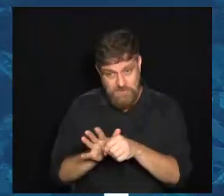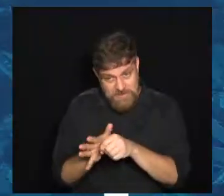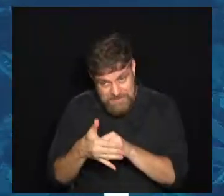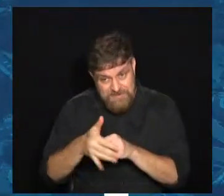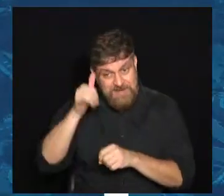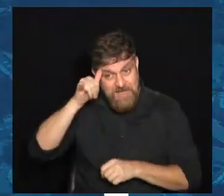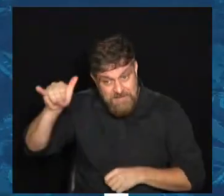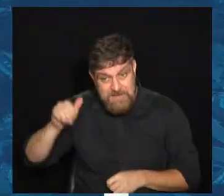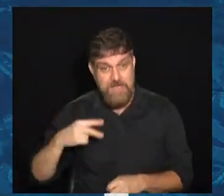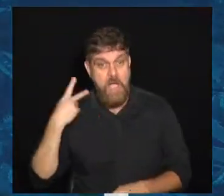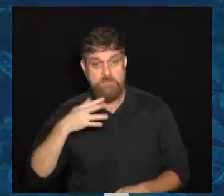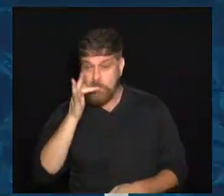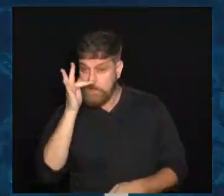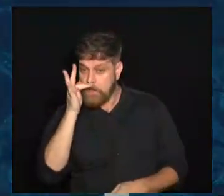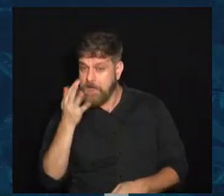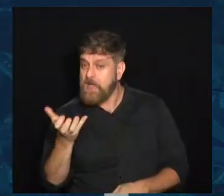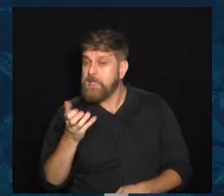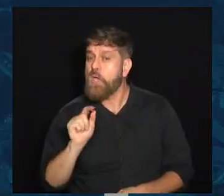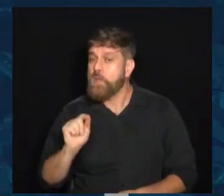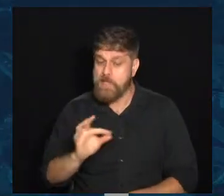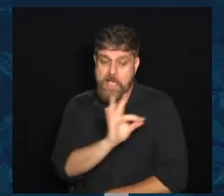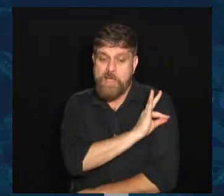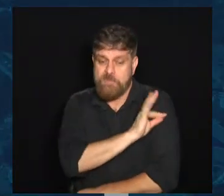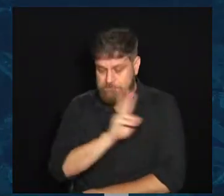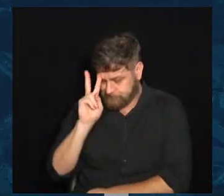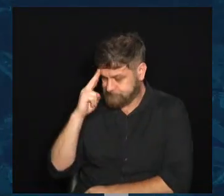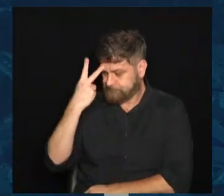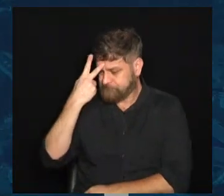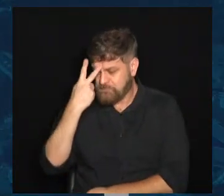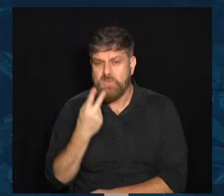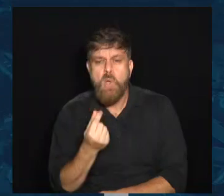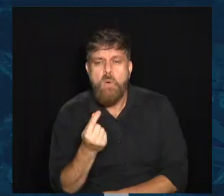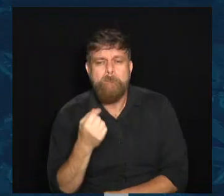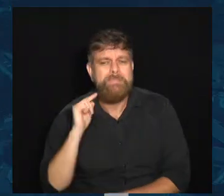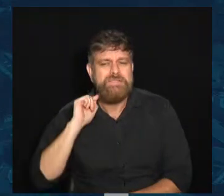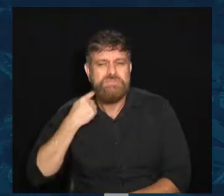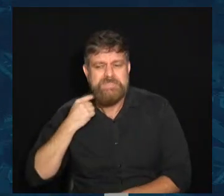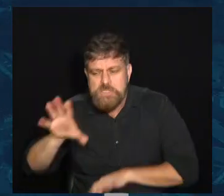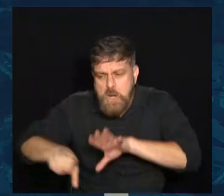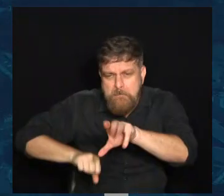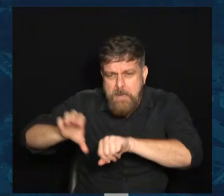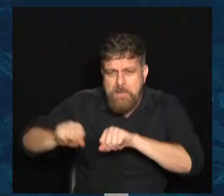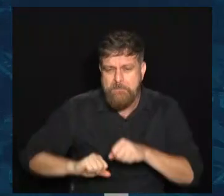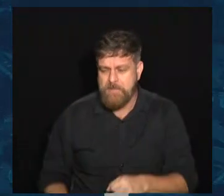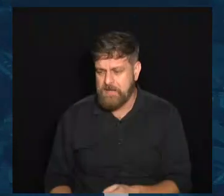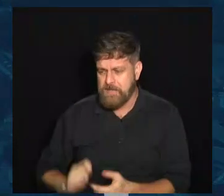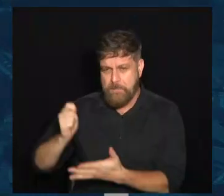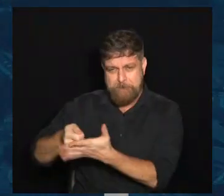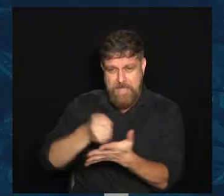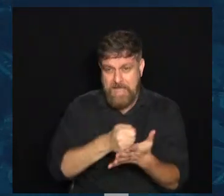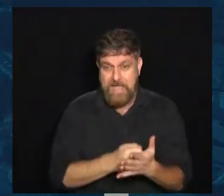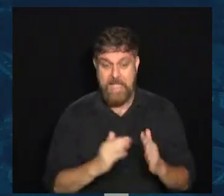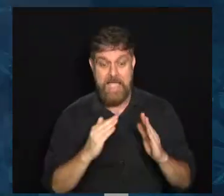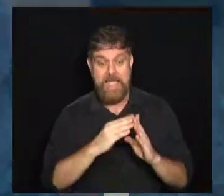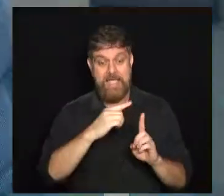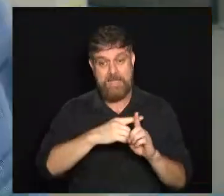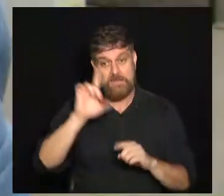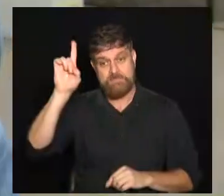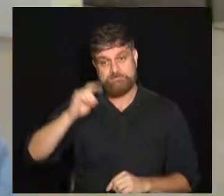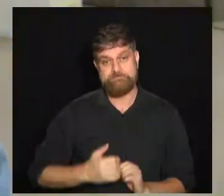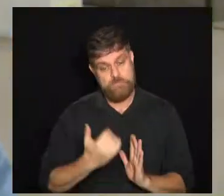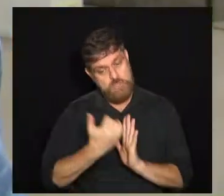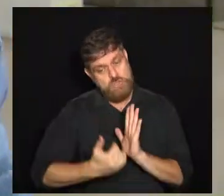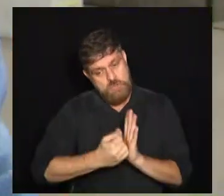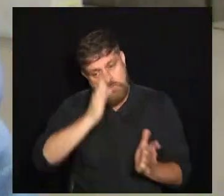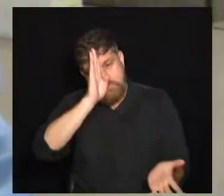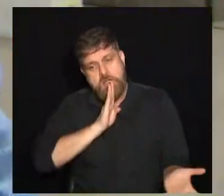Antônio Flores quer que a Prefeitura reveja as taxas de lixo e sinistro dos templos religiosos no município.